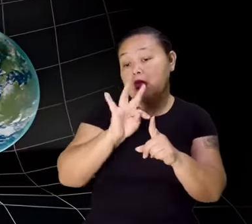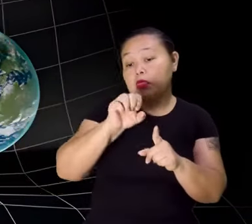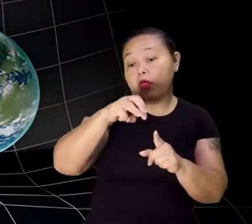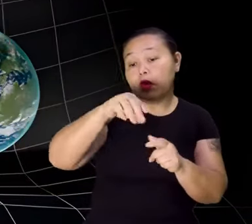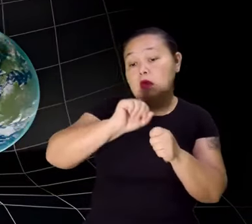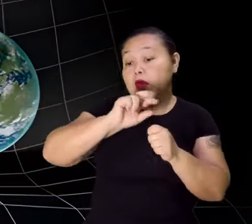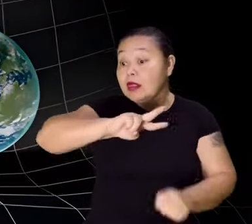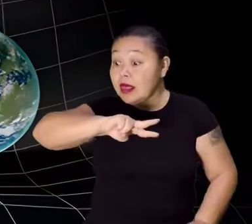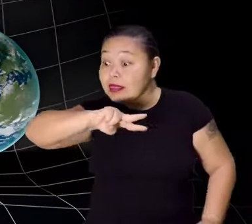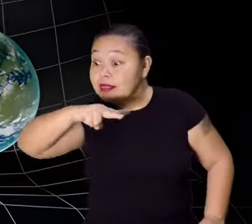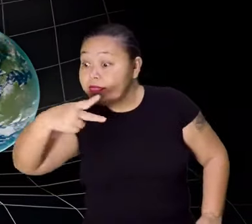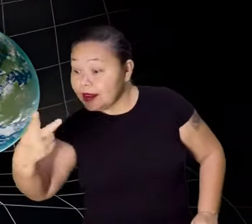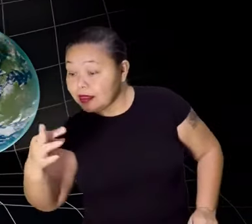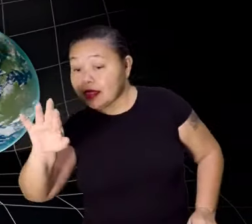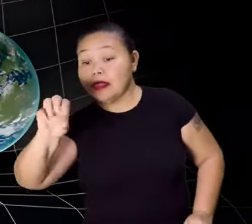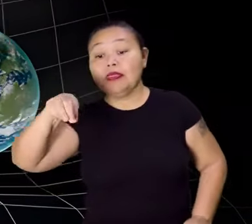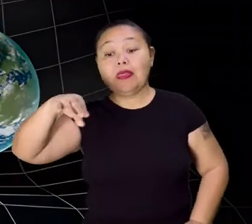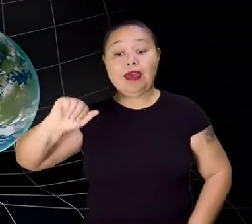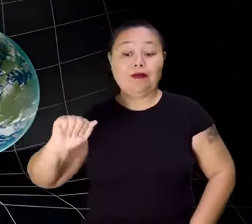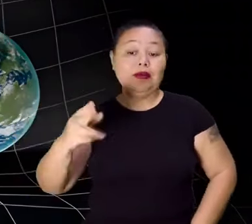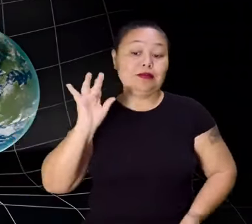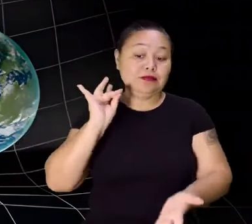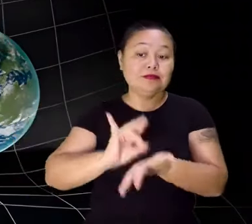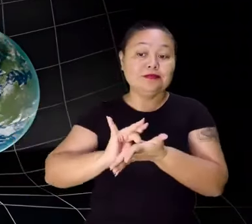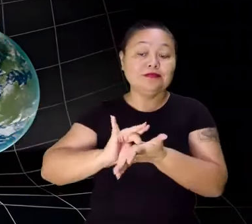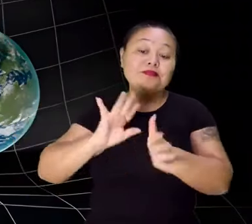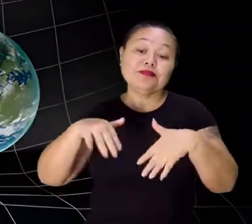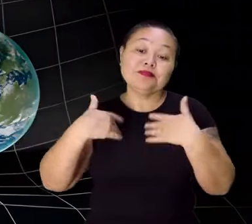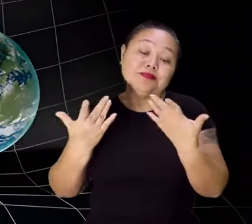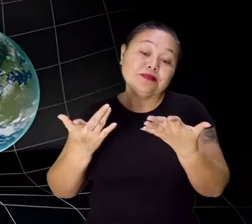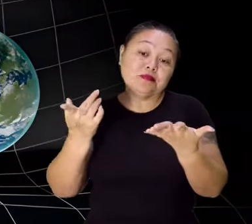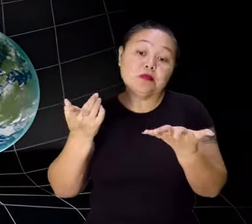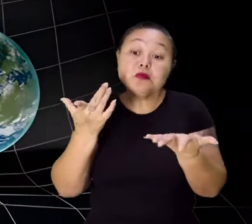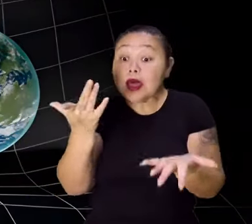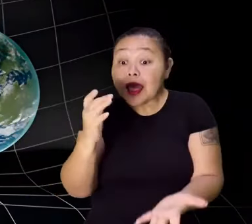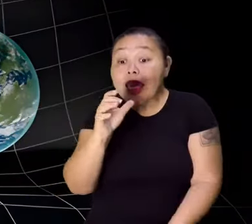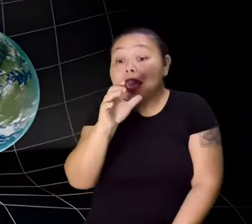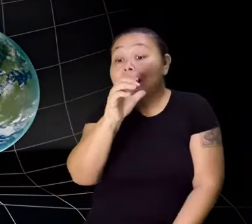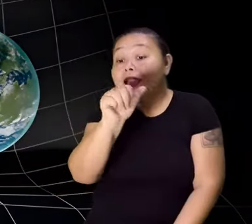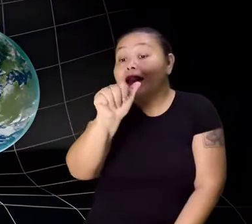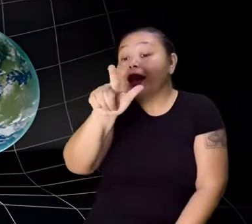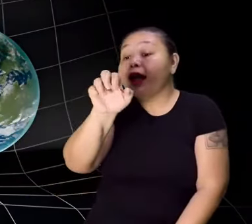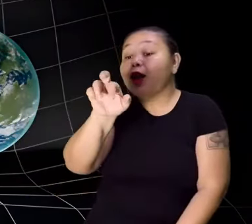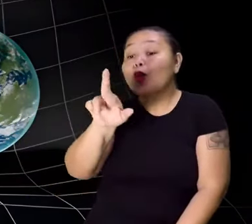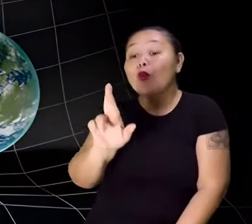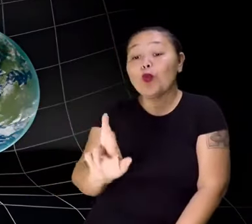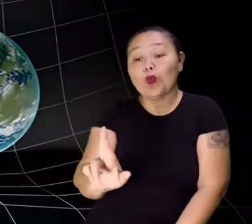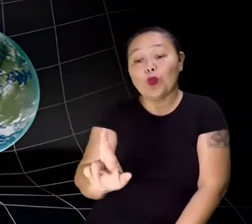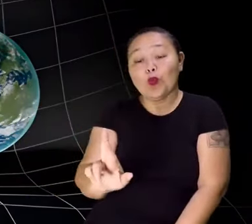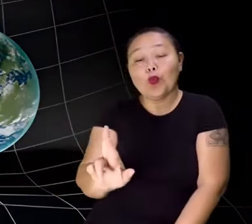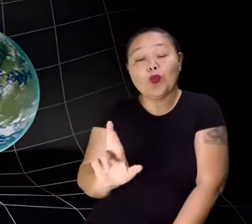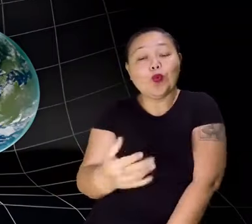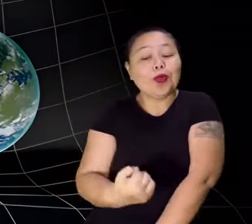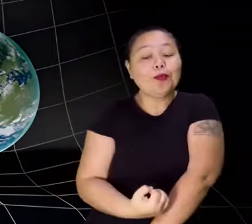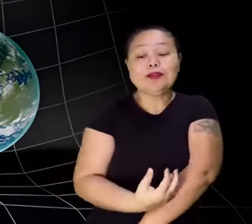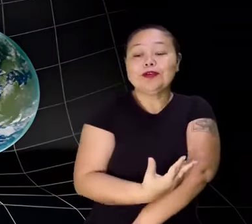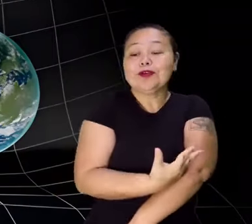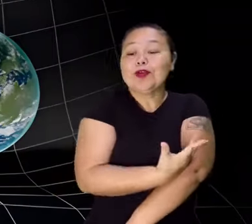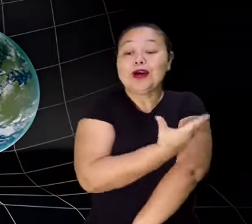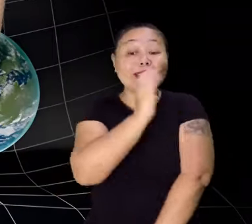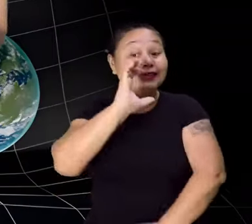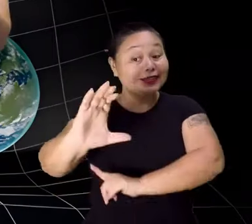transferindo energia térmica, na verdade. Exatamente, então... Só sobrou calor, Calor, pessoal, no calor da emoção, o C de